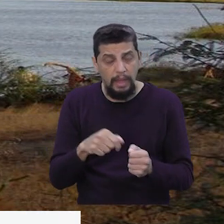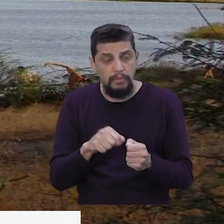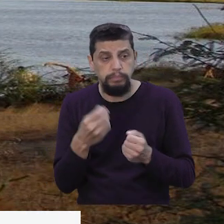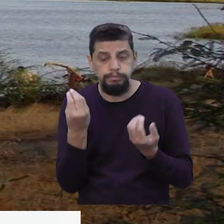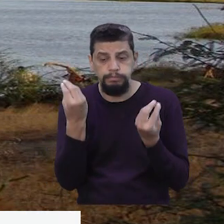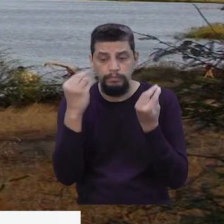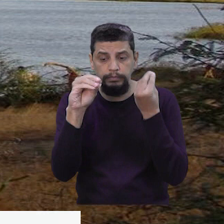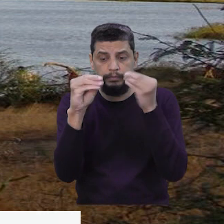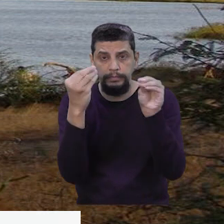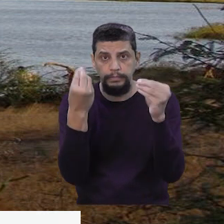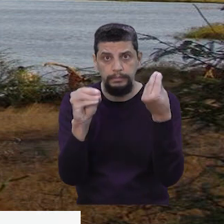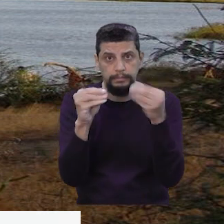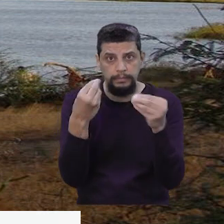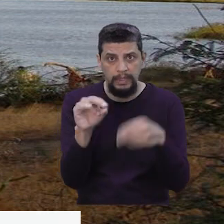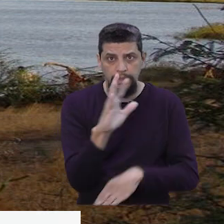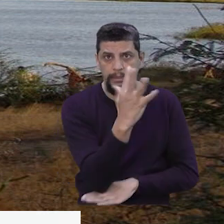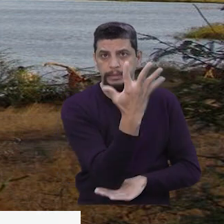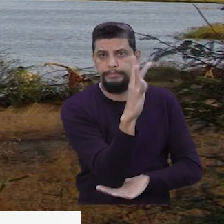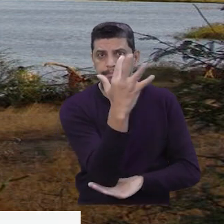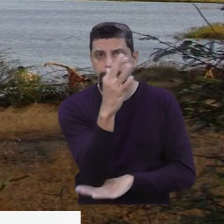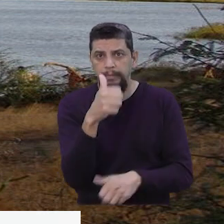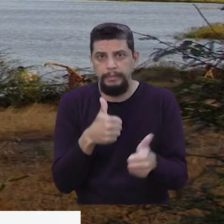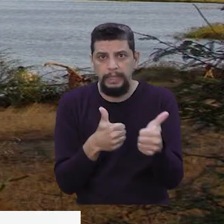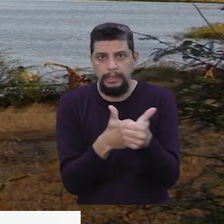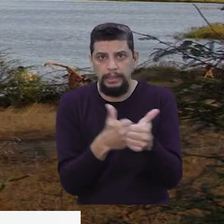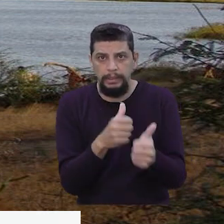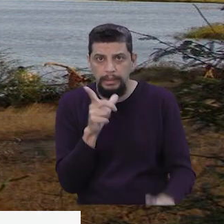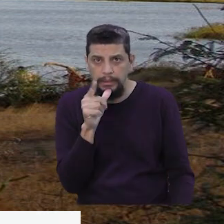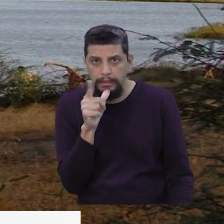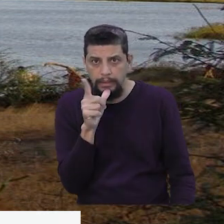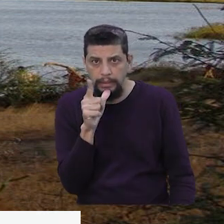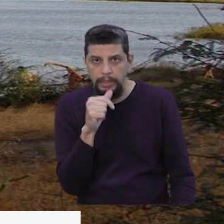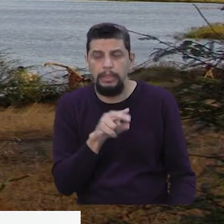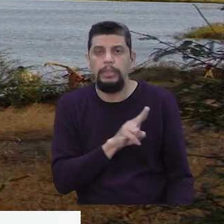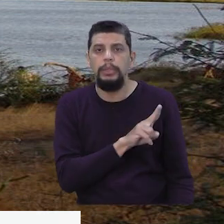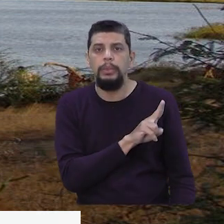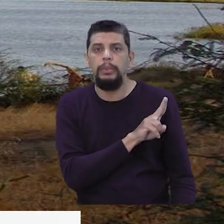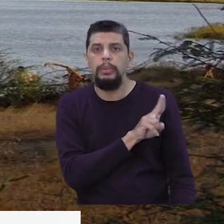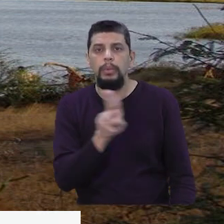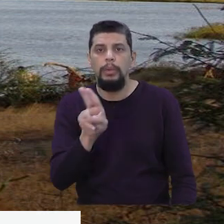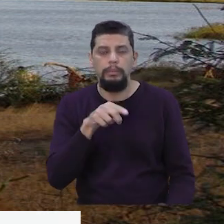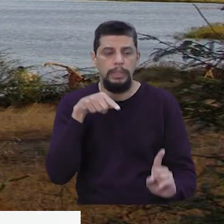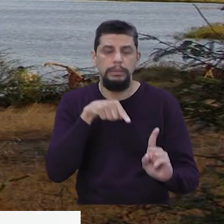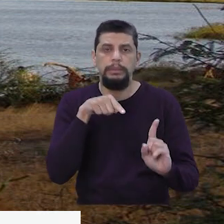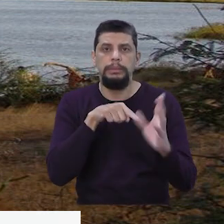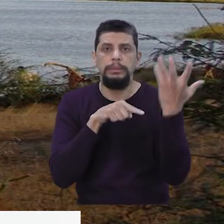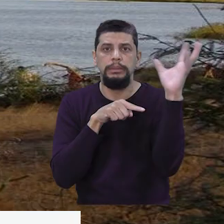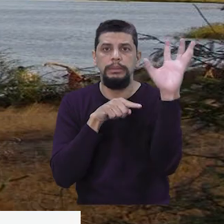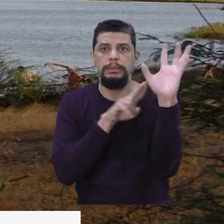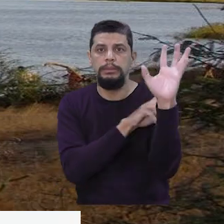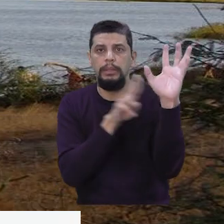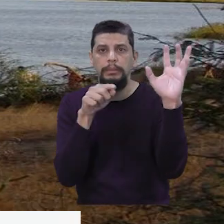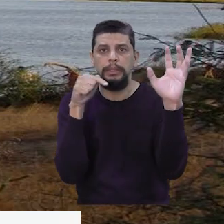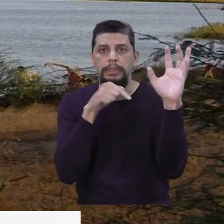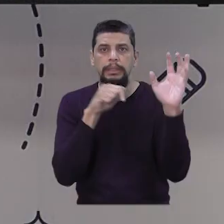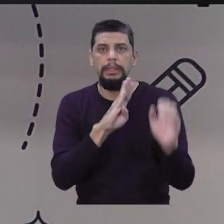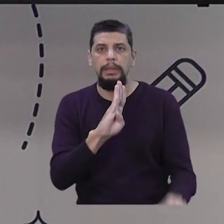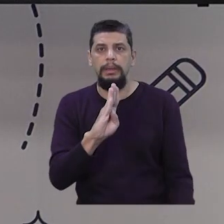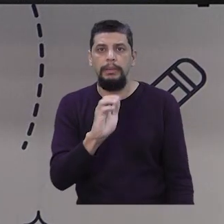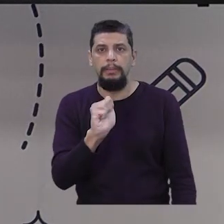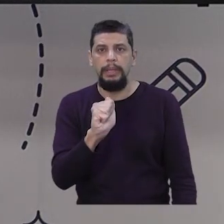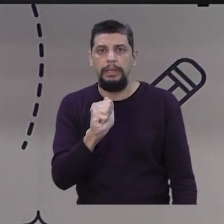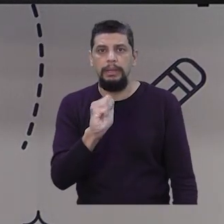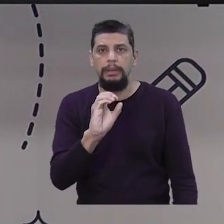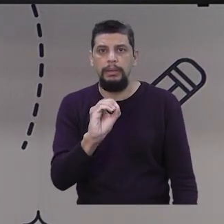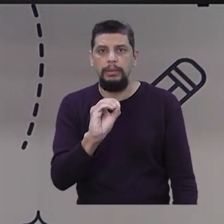vou colocar essa árvore bem aqui e vou chamá-la de Baobá. Então, Então ele plantou a árvore